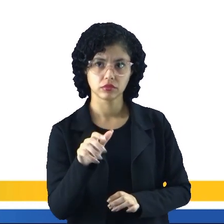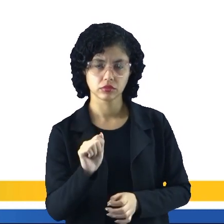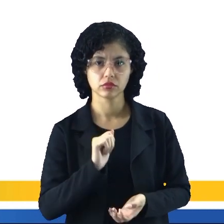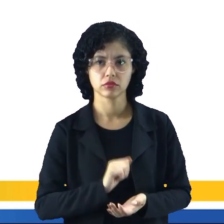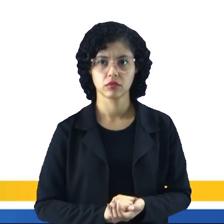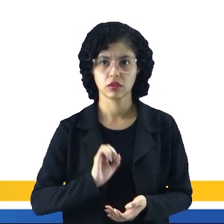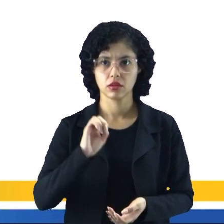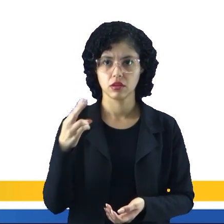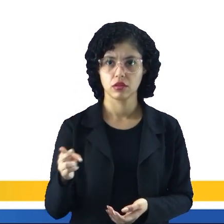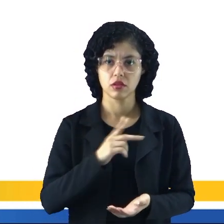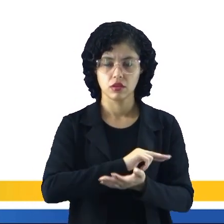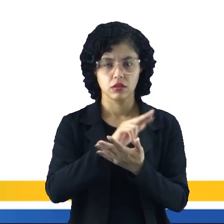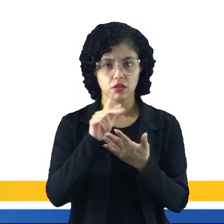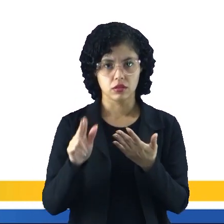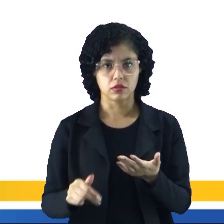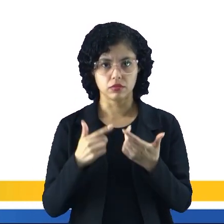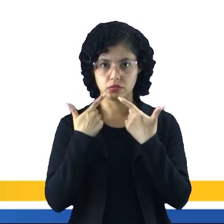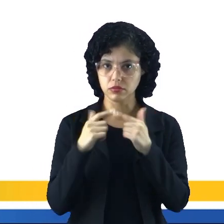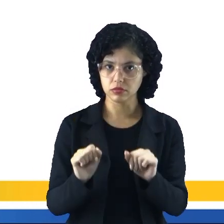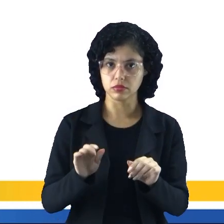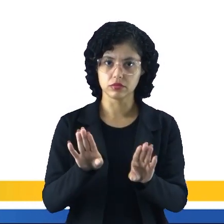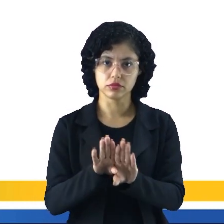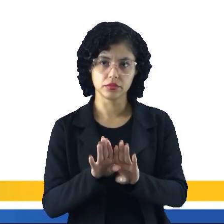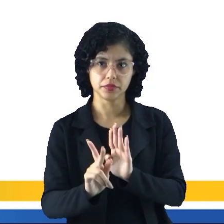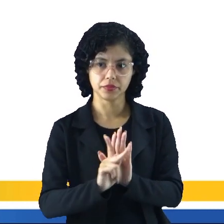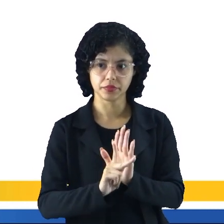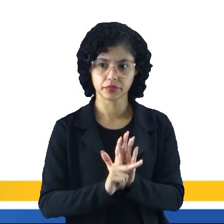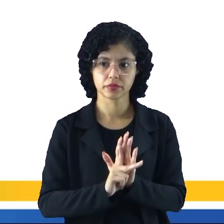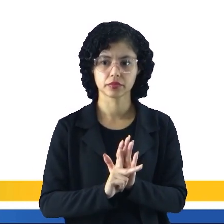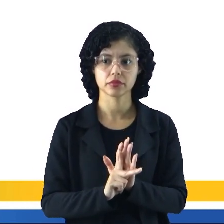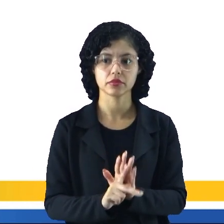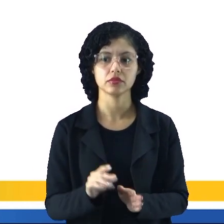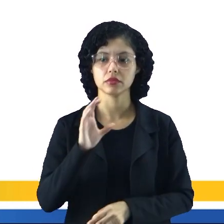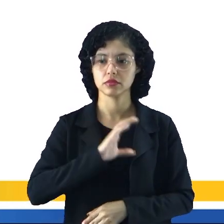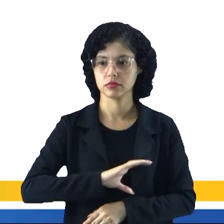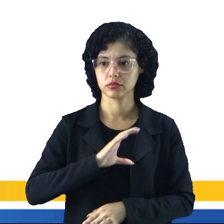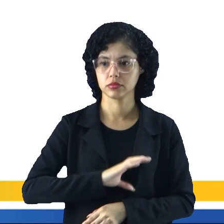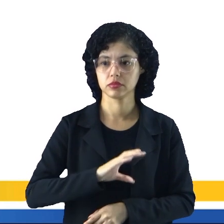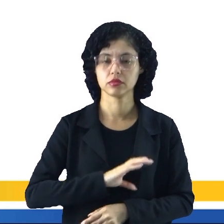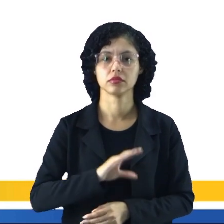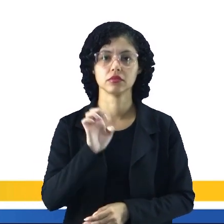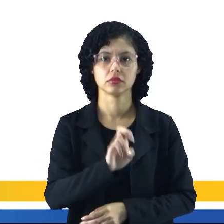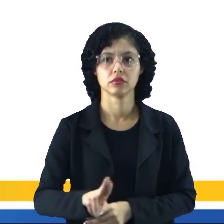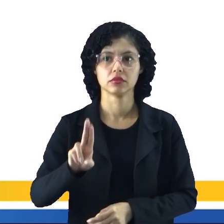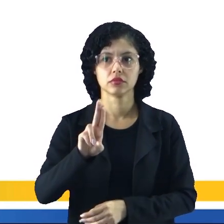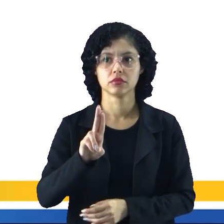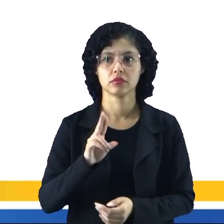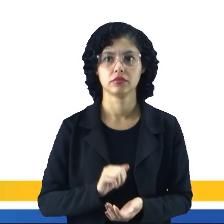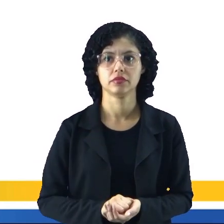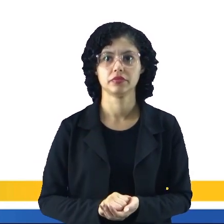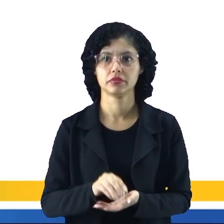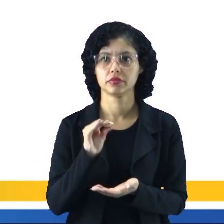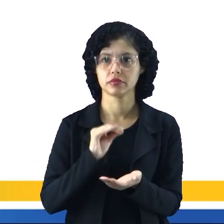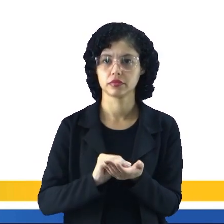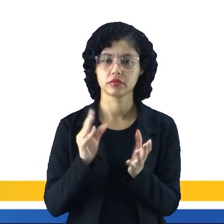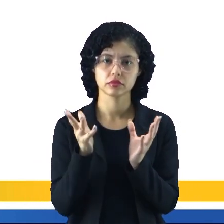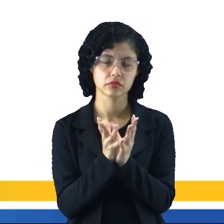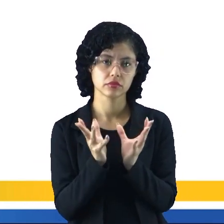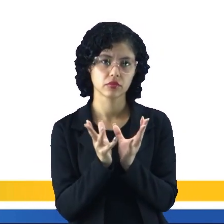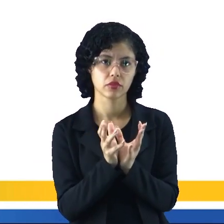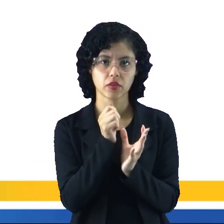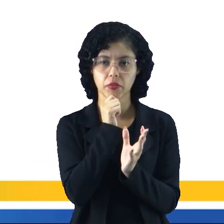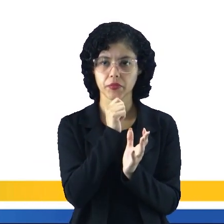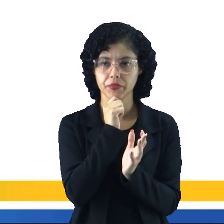ou na variedade linguística caracterizadora do português europeu ou então pela restrição de um grupo